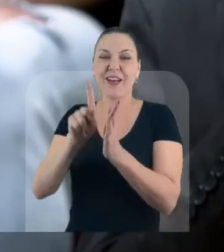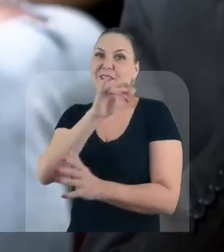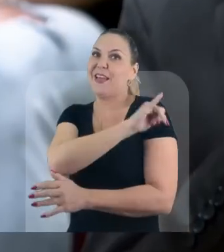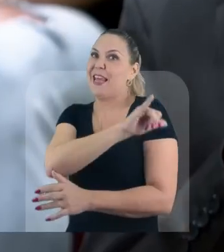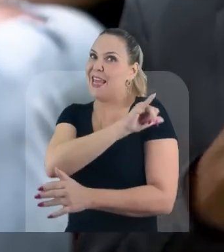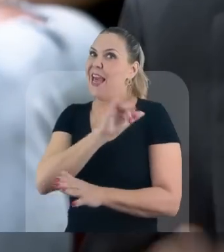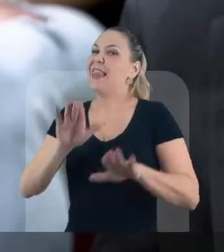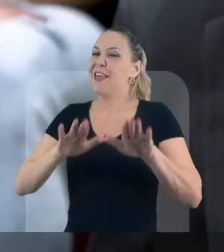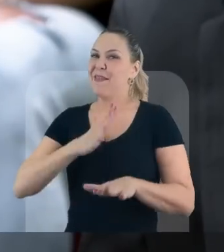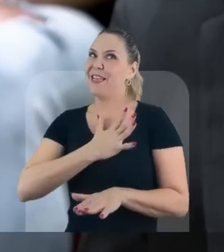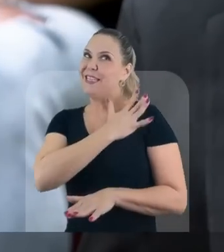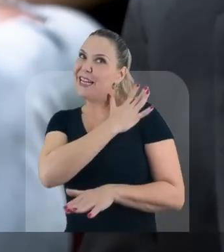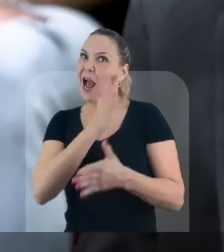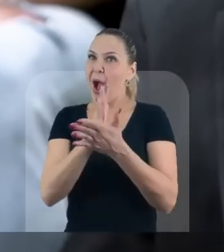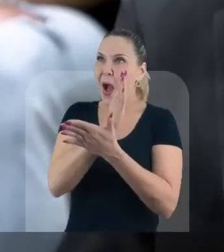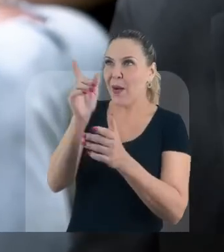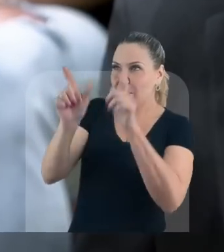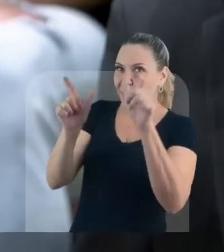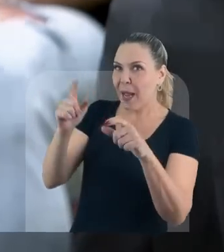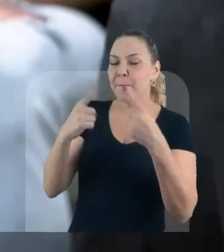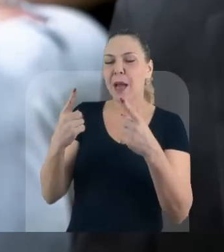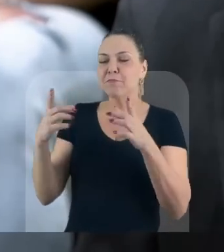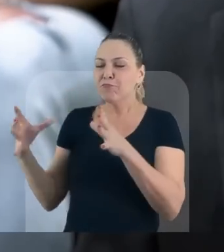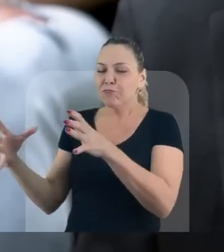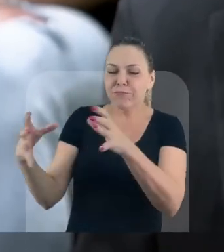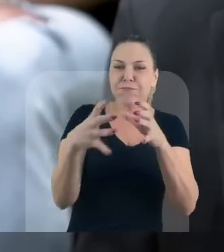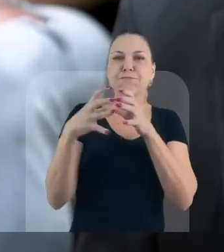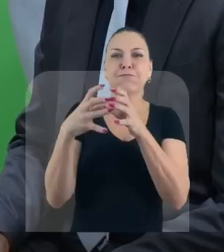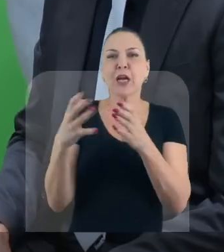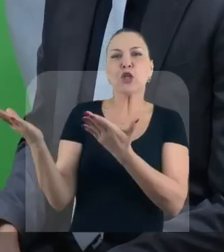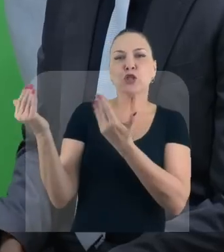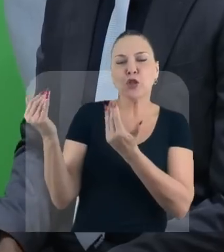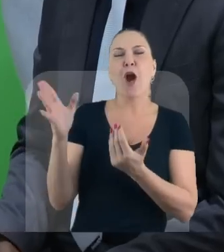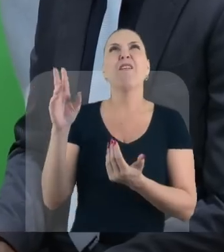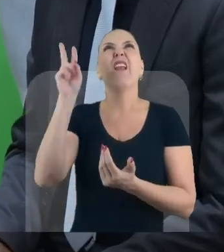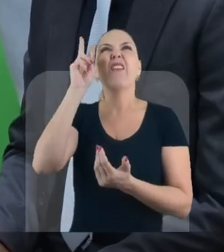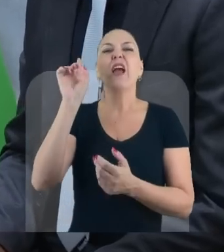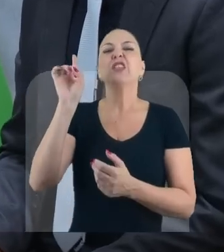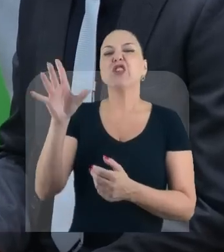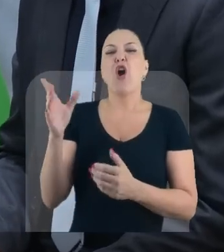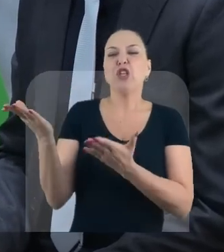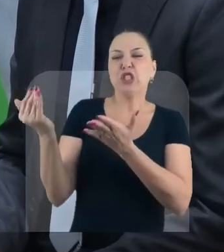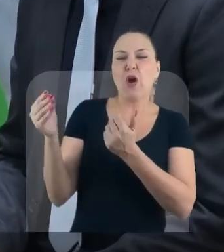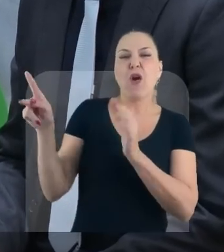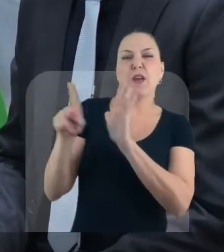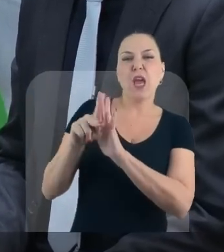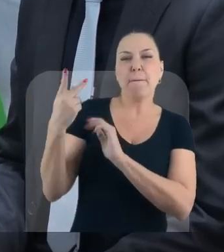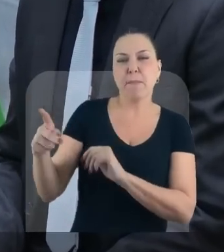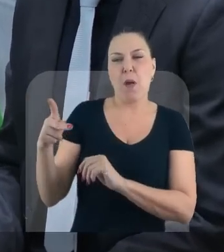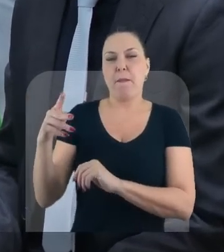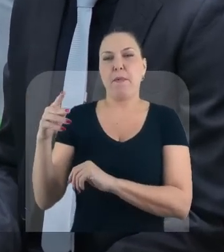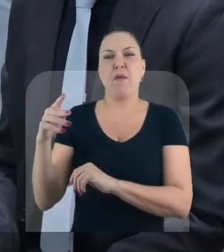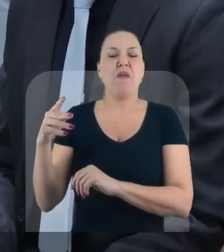E podem contar com a gente, porque a gente precisa reunir essa juventude para o Rio de Janeiro deixar de ser lembrado por uma juventude